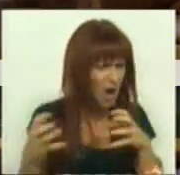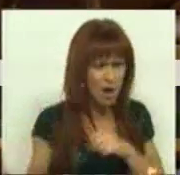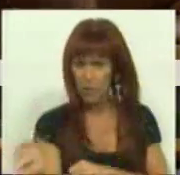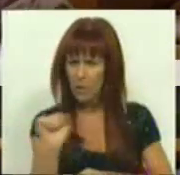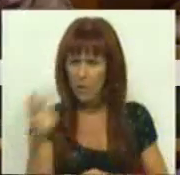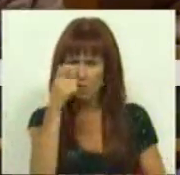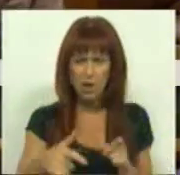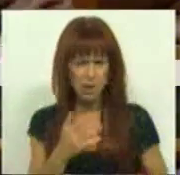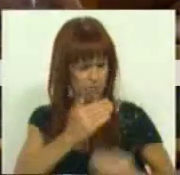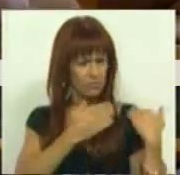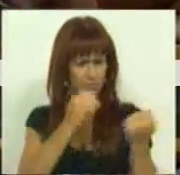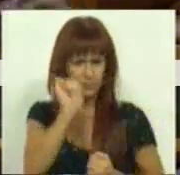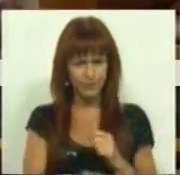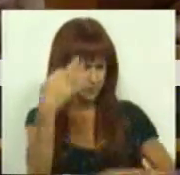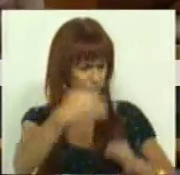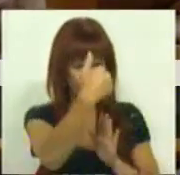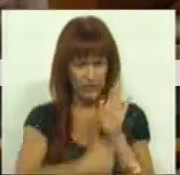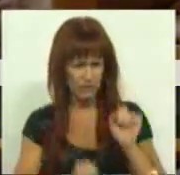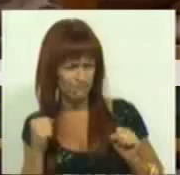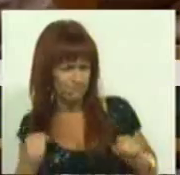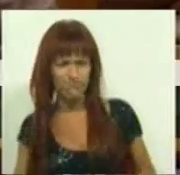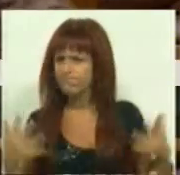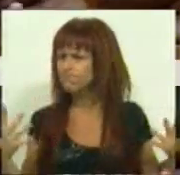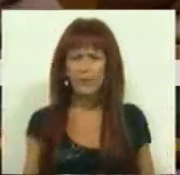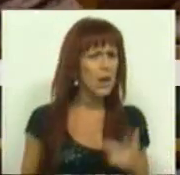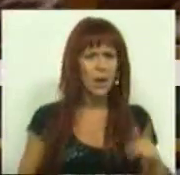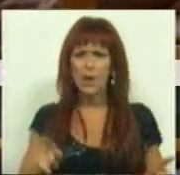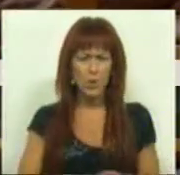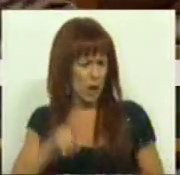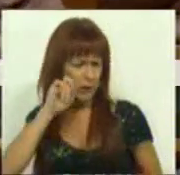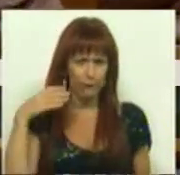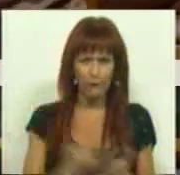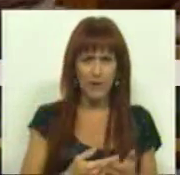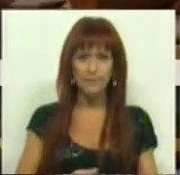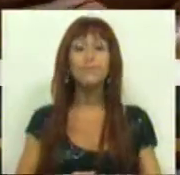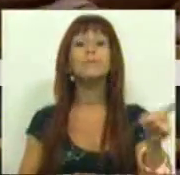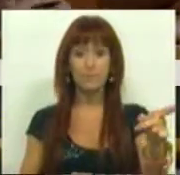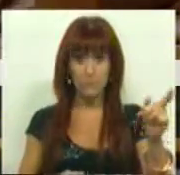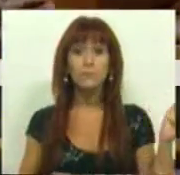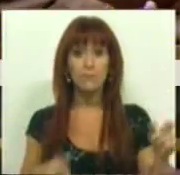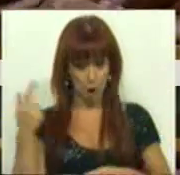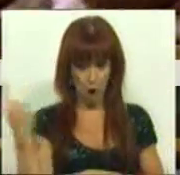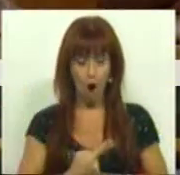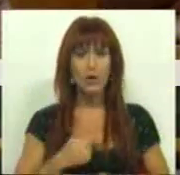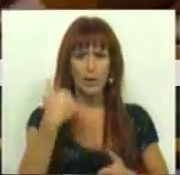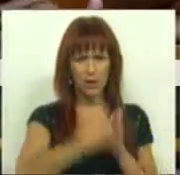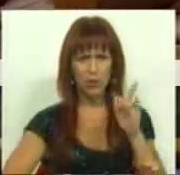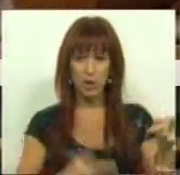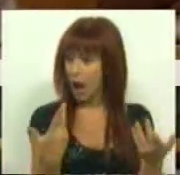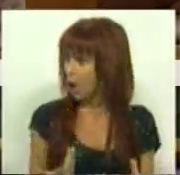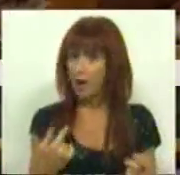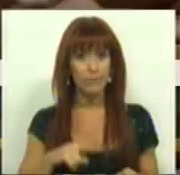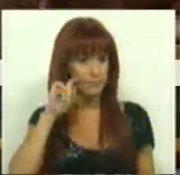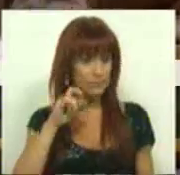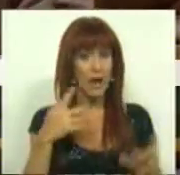com aquilo que são as competências do Tribunal Constitucional, ou seja, a defesa da ordem constitucional